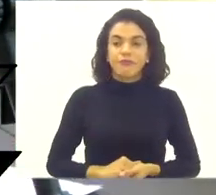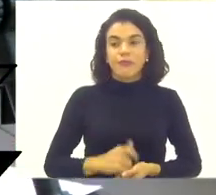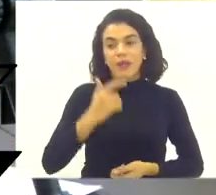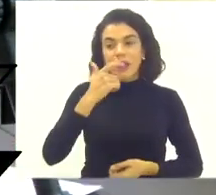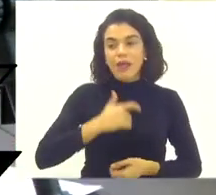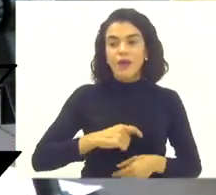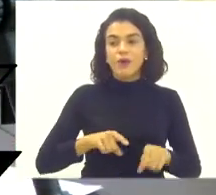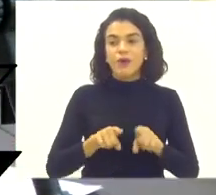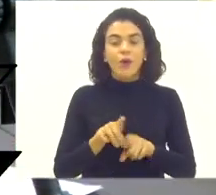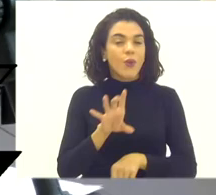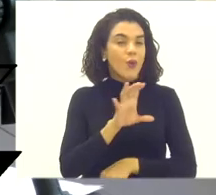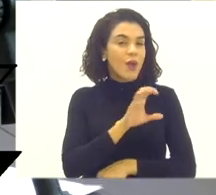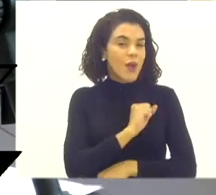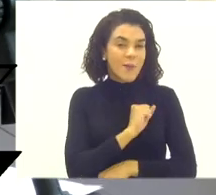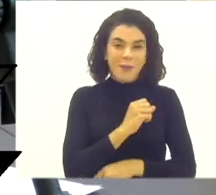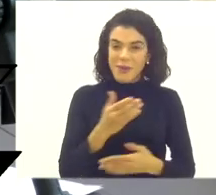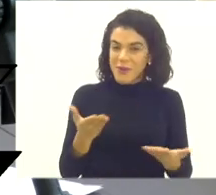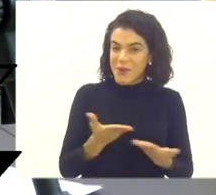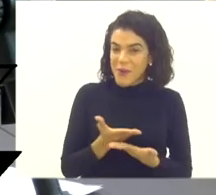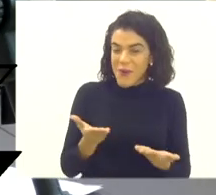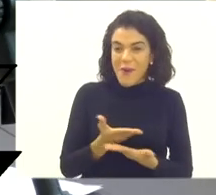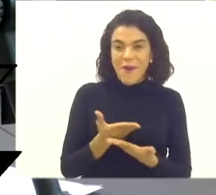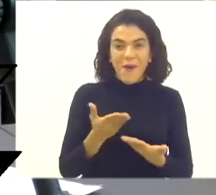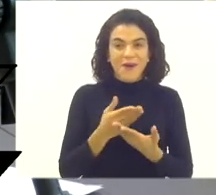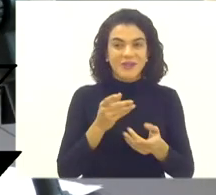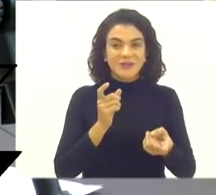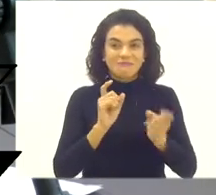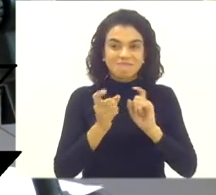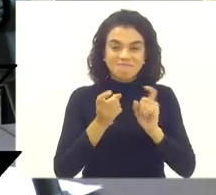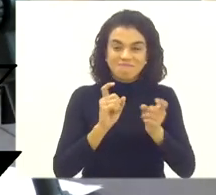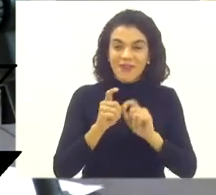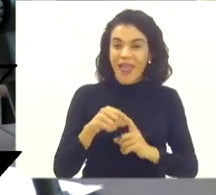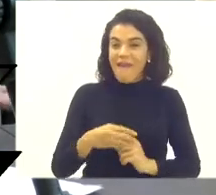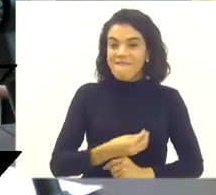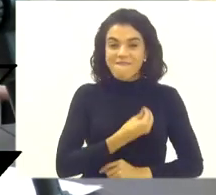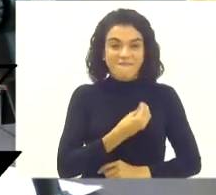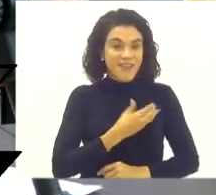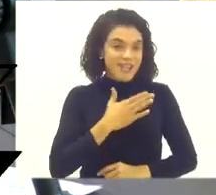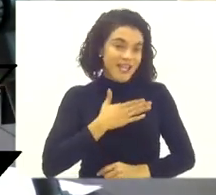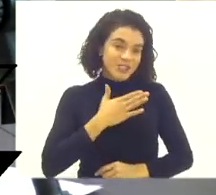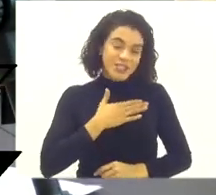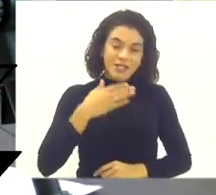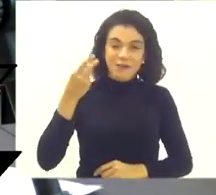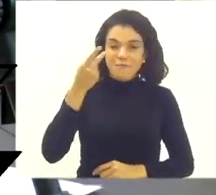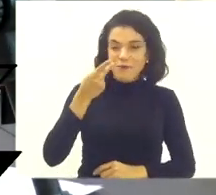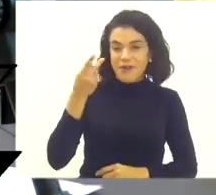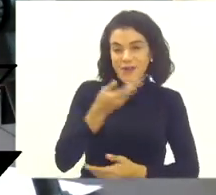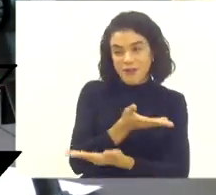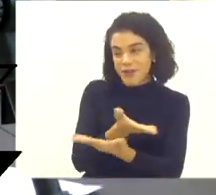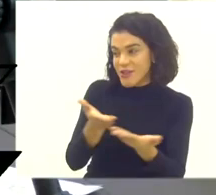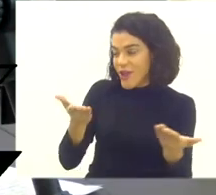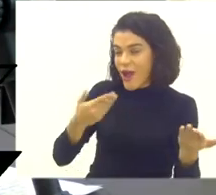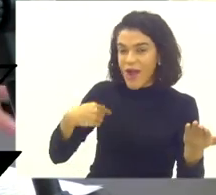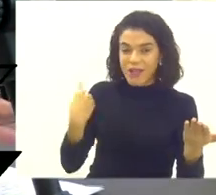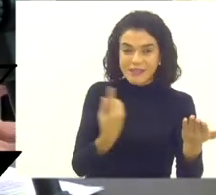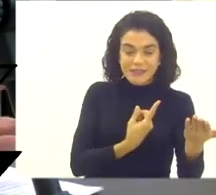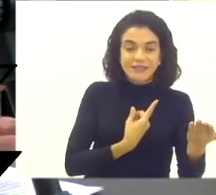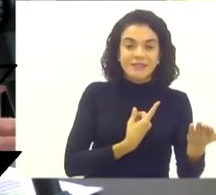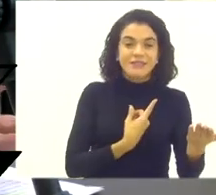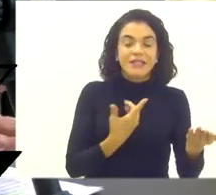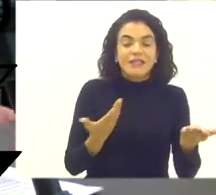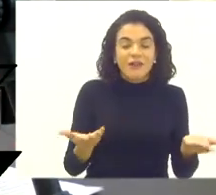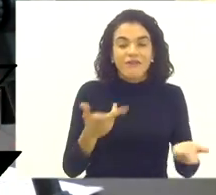tô adorando essa audiência de hoje porque a nossa vida é a vida da política né acho que todas nós aqui e